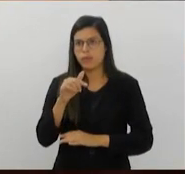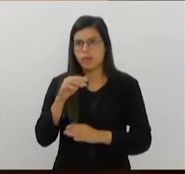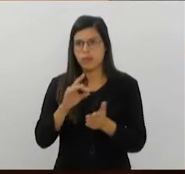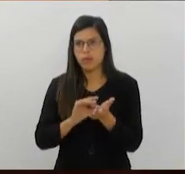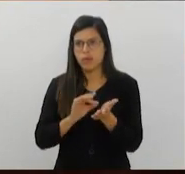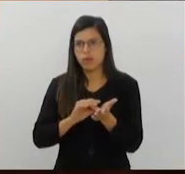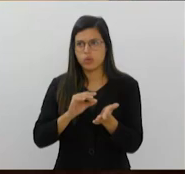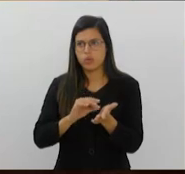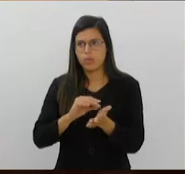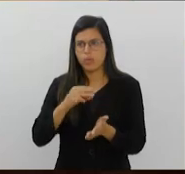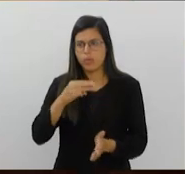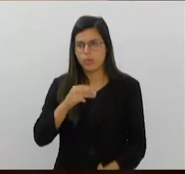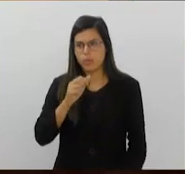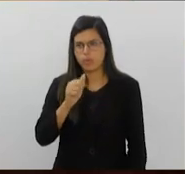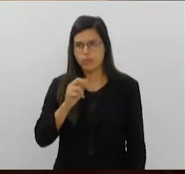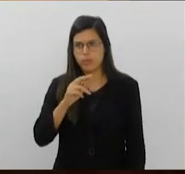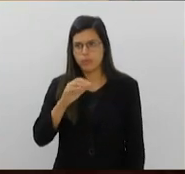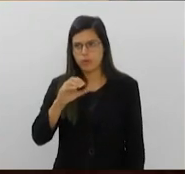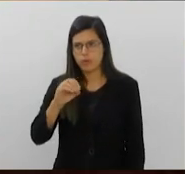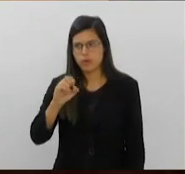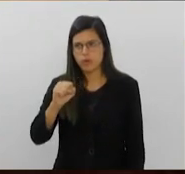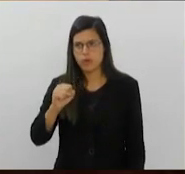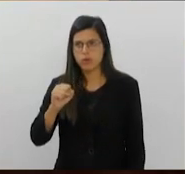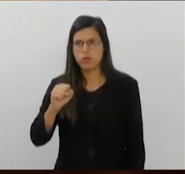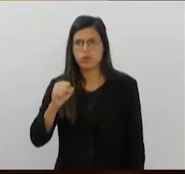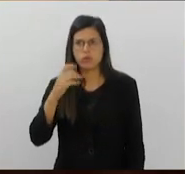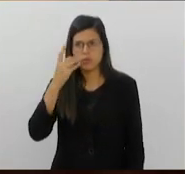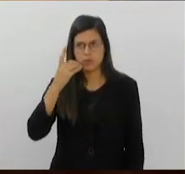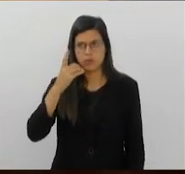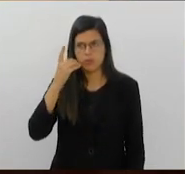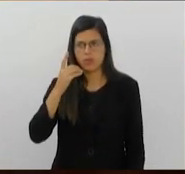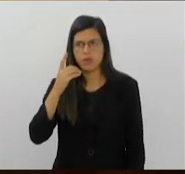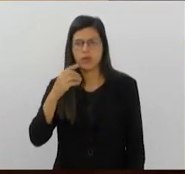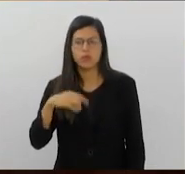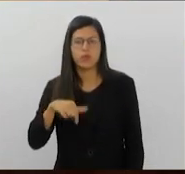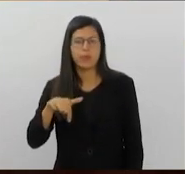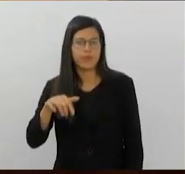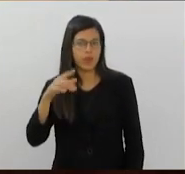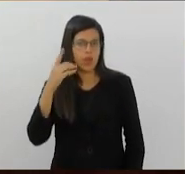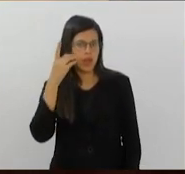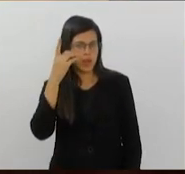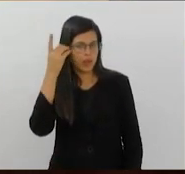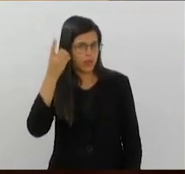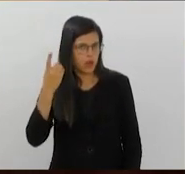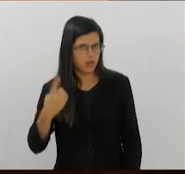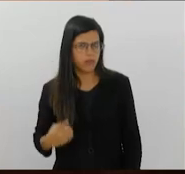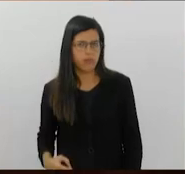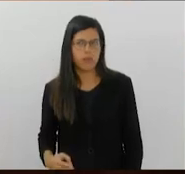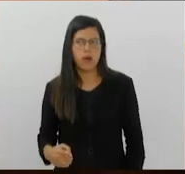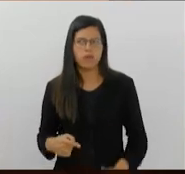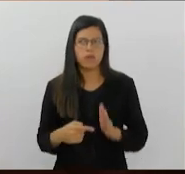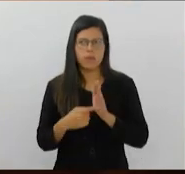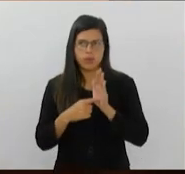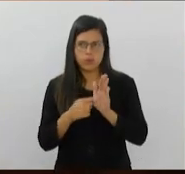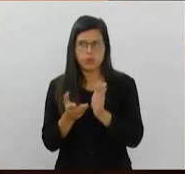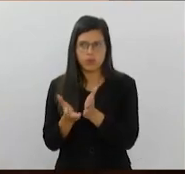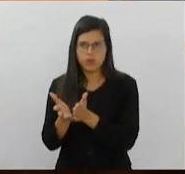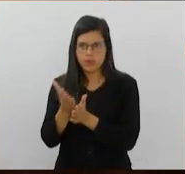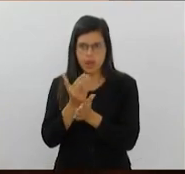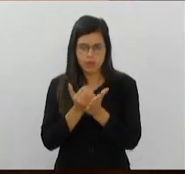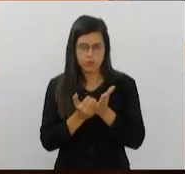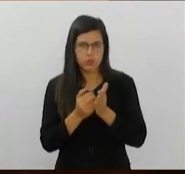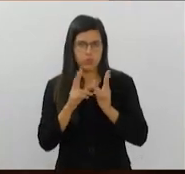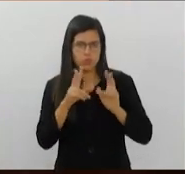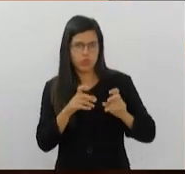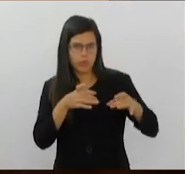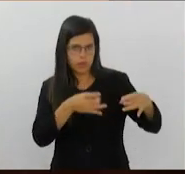deputado Vinícius. A Dani Balbi trouxe para a gente uns dados que são muito importantes sobre evasão escolar e o nosso amigo ali, professor Gerson,